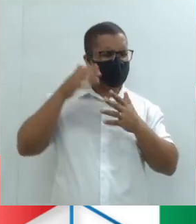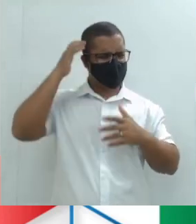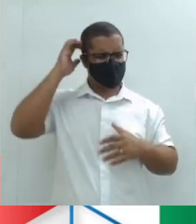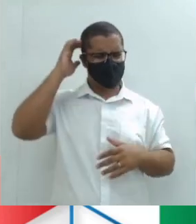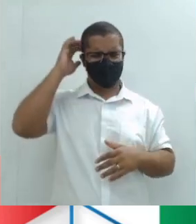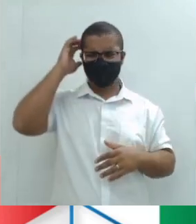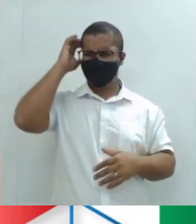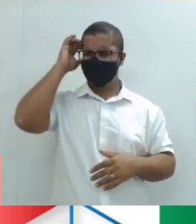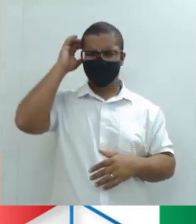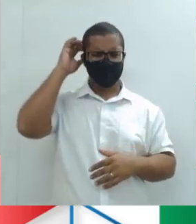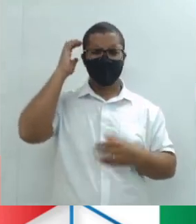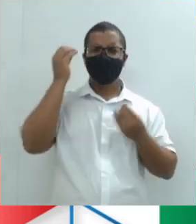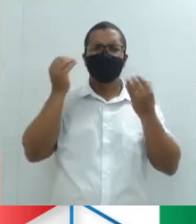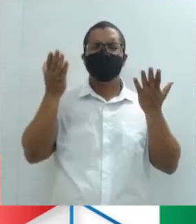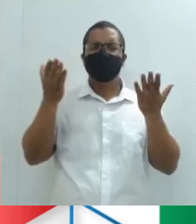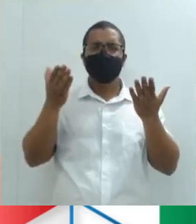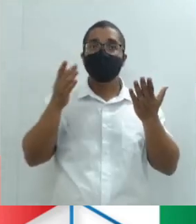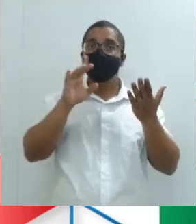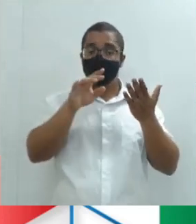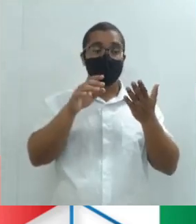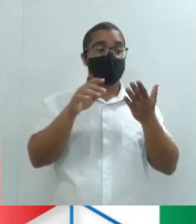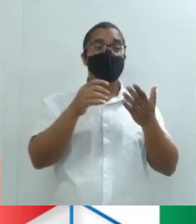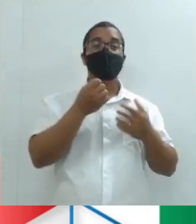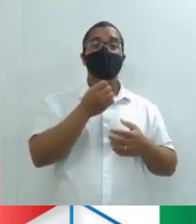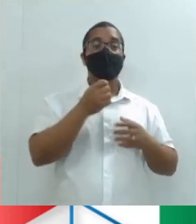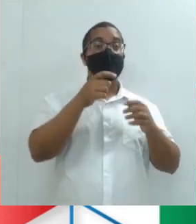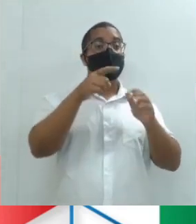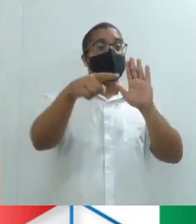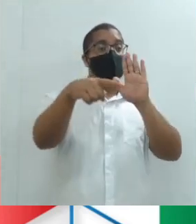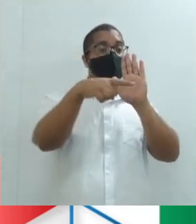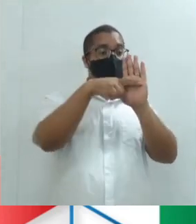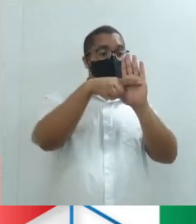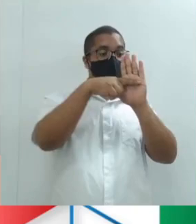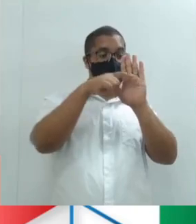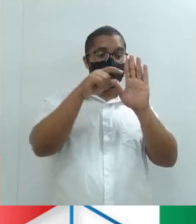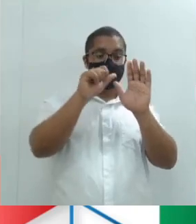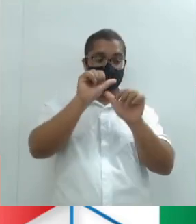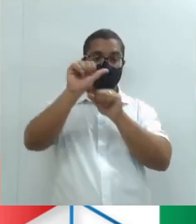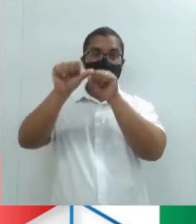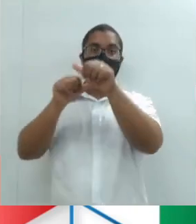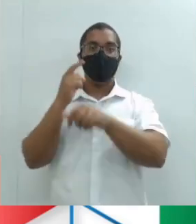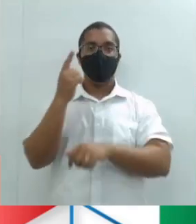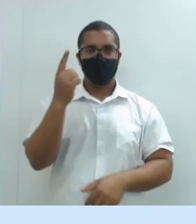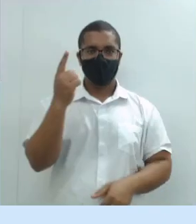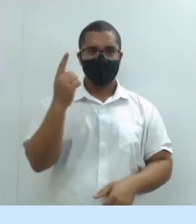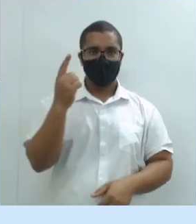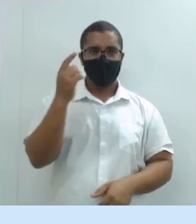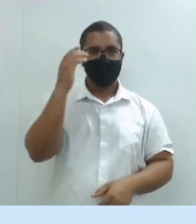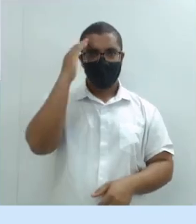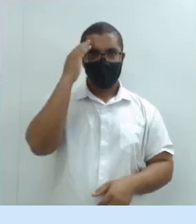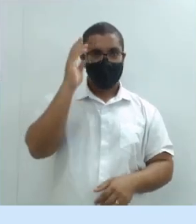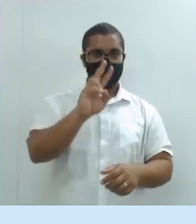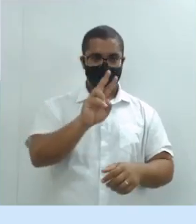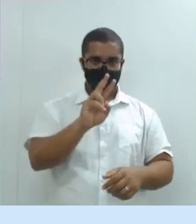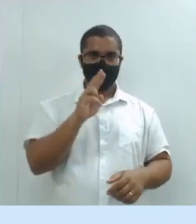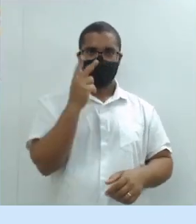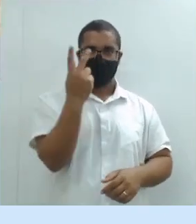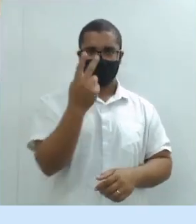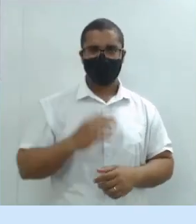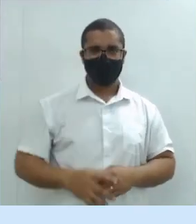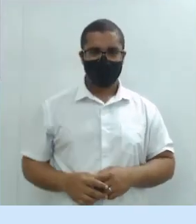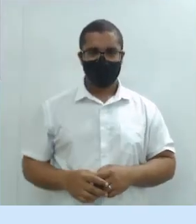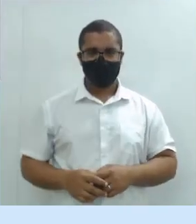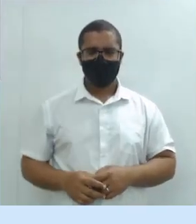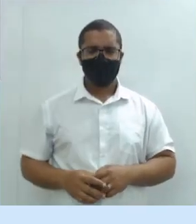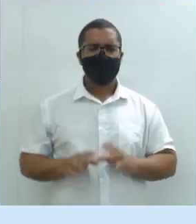disso aí, ó. Não confunde. O sinal negativo vai virar o 1. É a inversão da posição dele, tá bom? Aí como